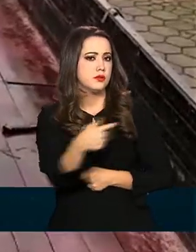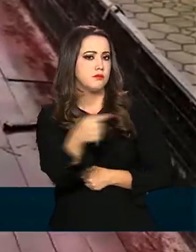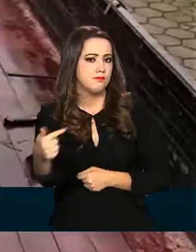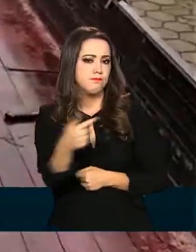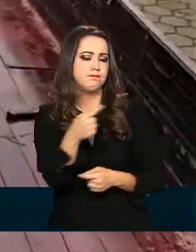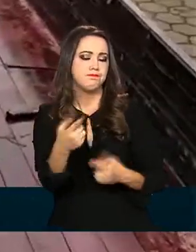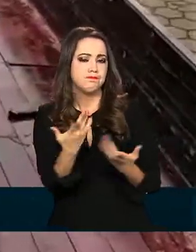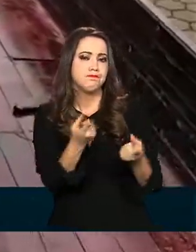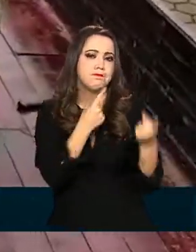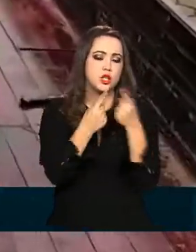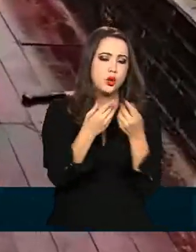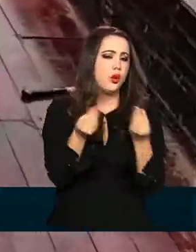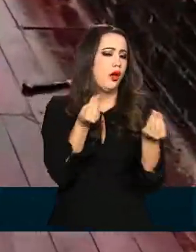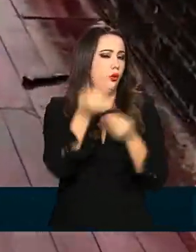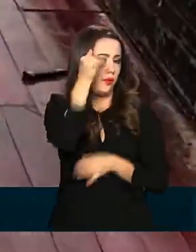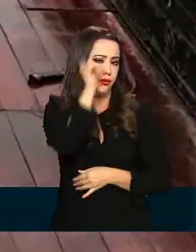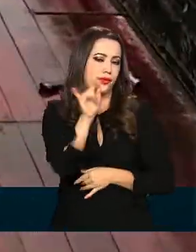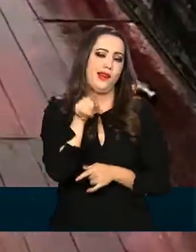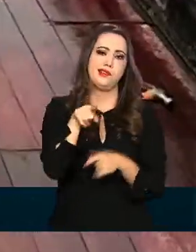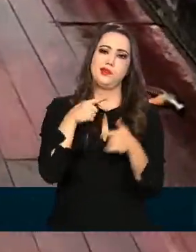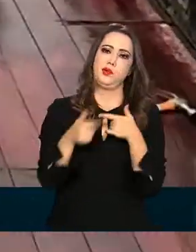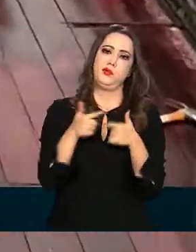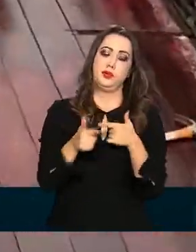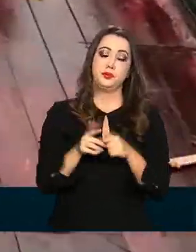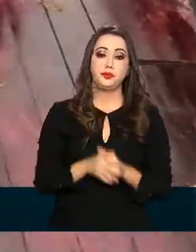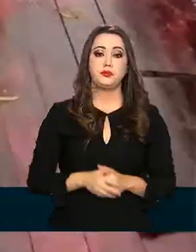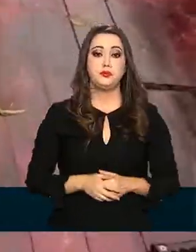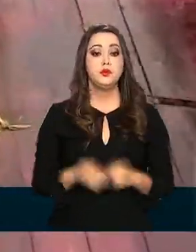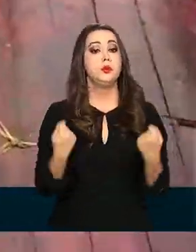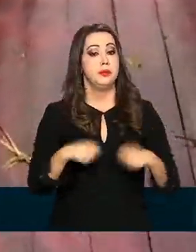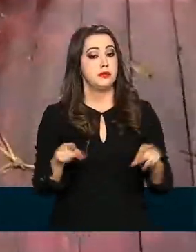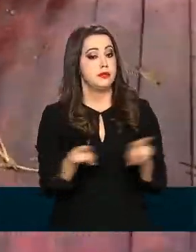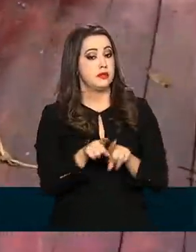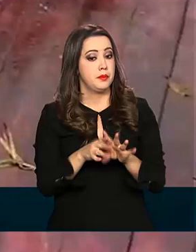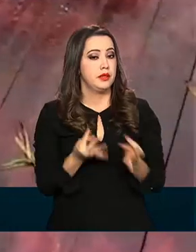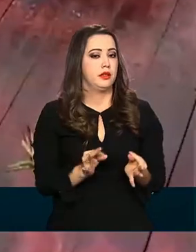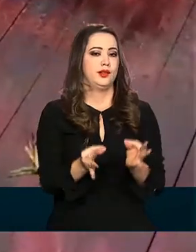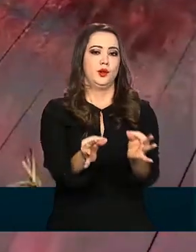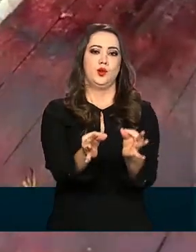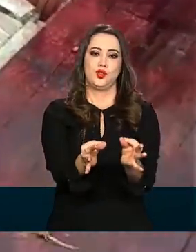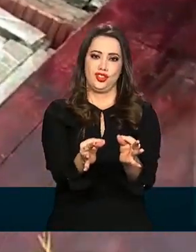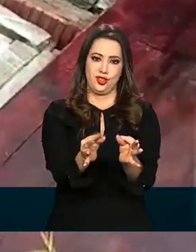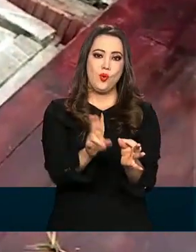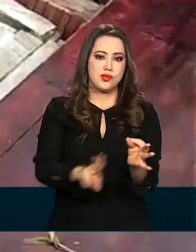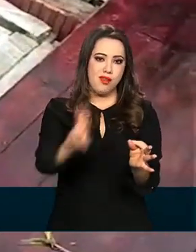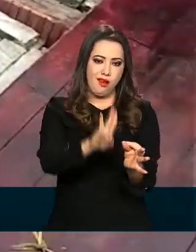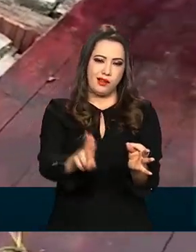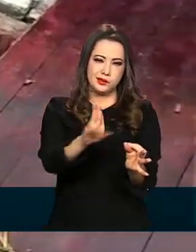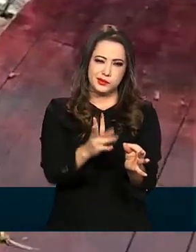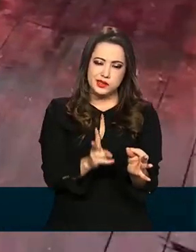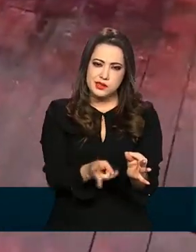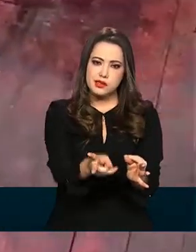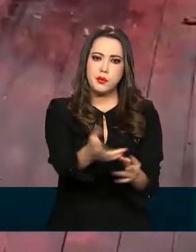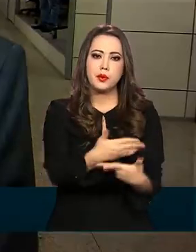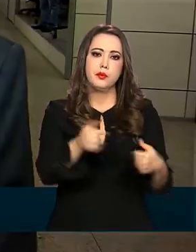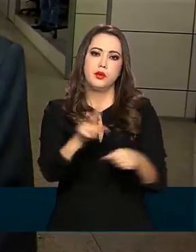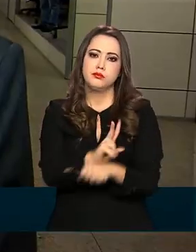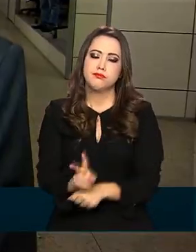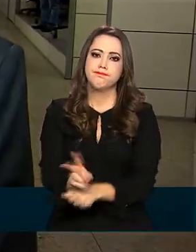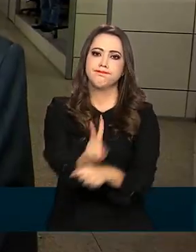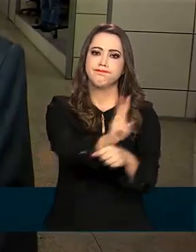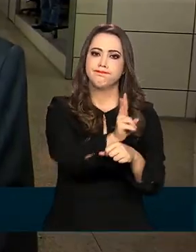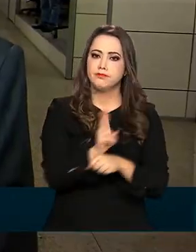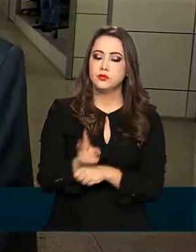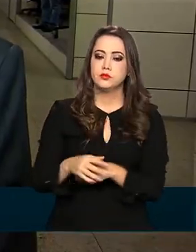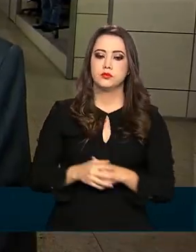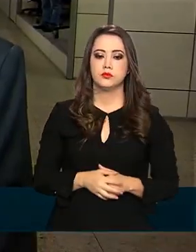da atuação coordenada, é preciso investimento em tecnologia para cada vez mais aperfeiçoar a fiscalização. Hoje